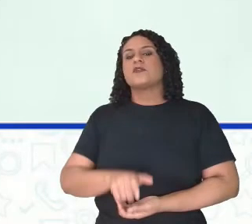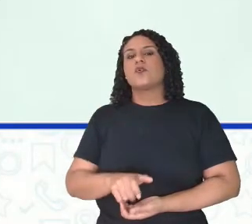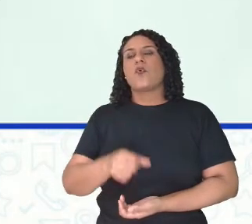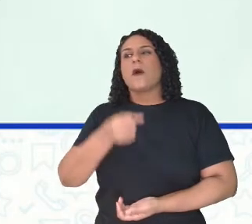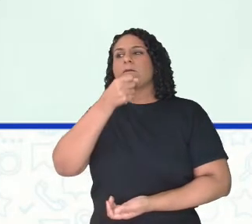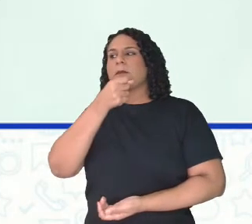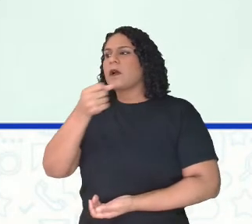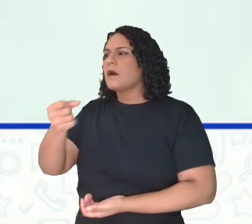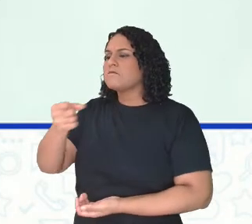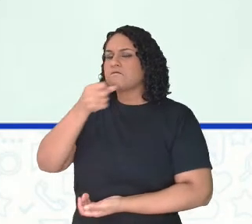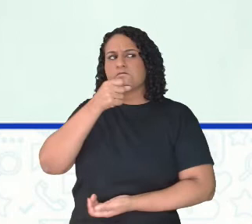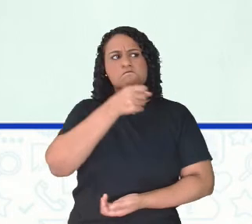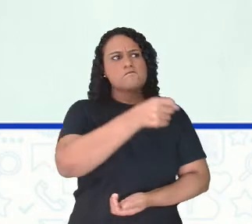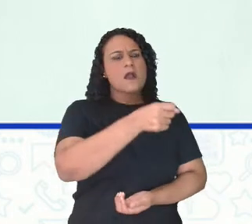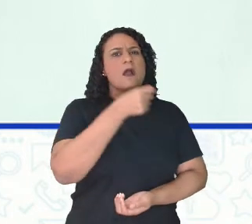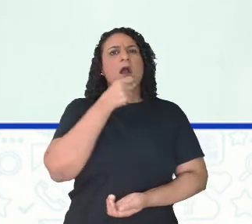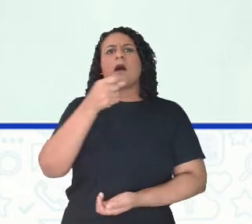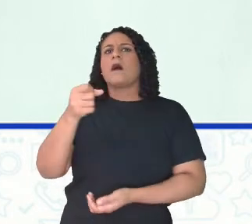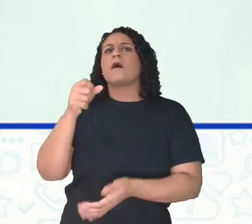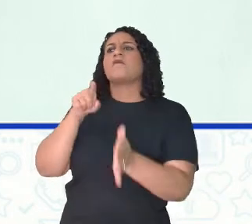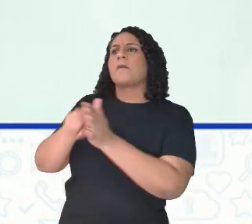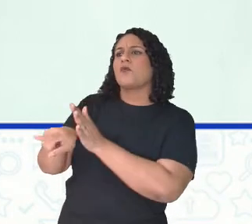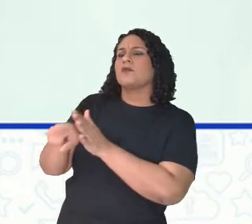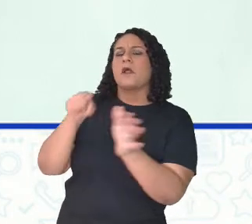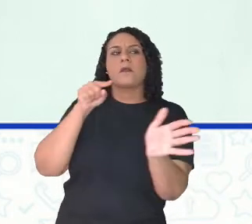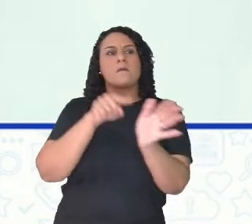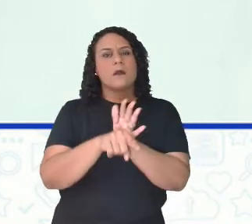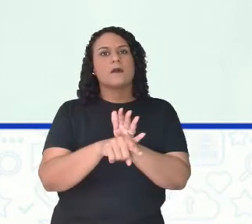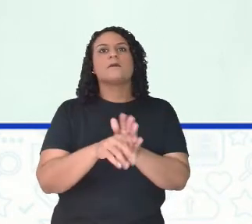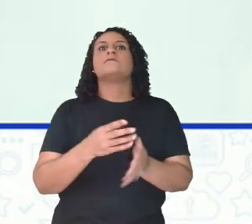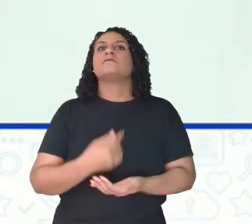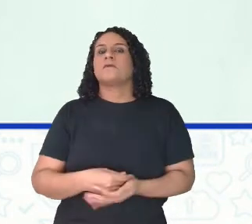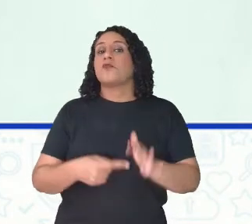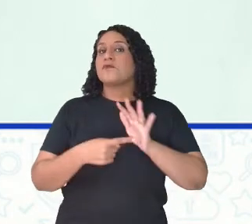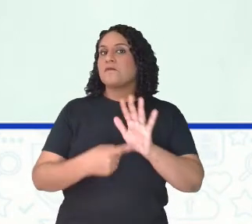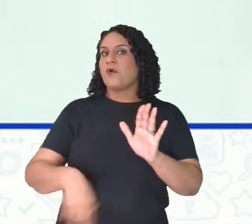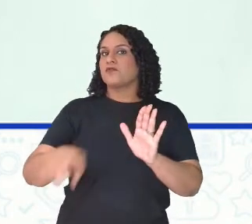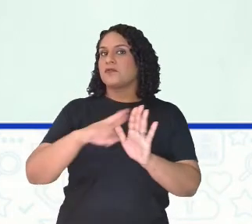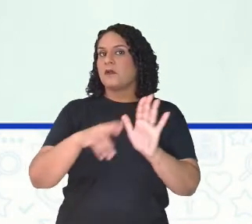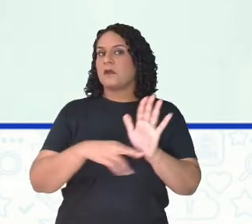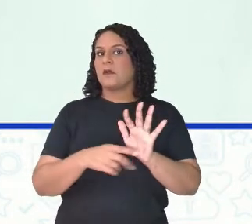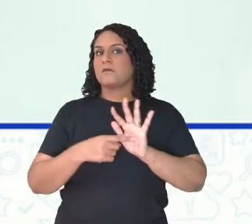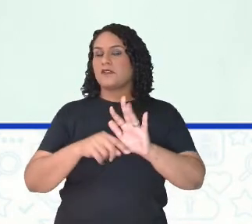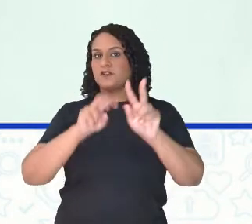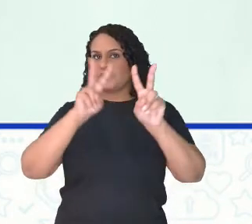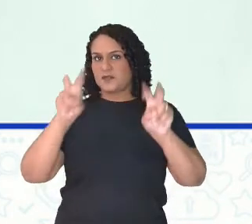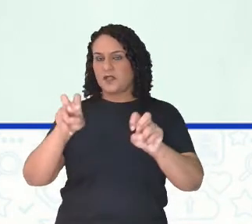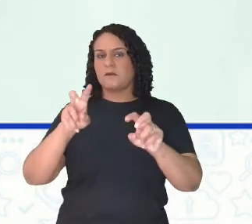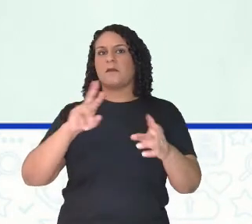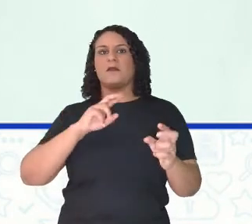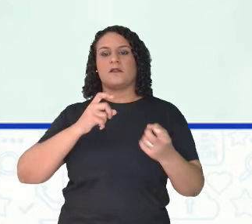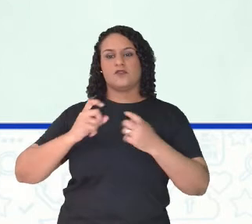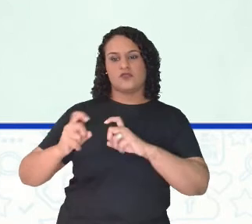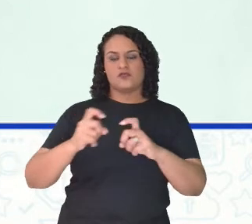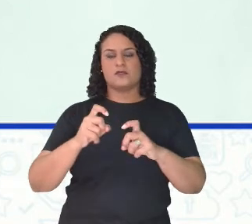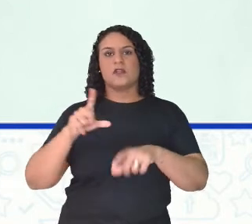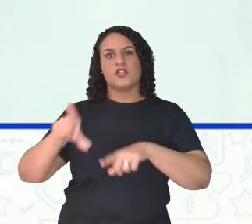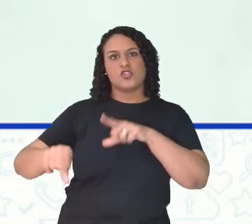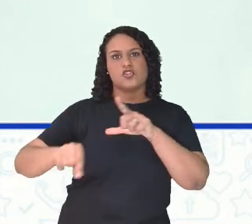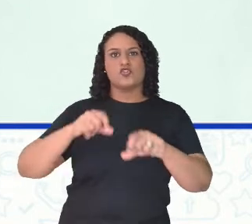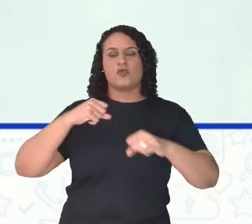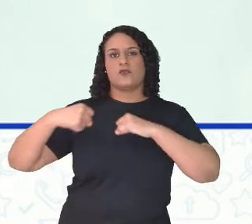Quem é o mediador? O mediador é quem dita as regras, apresenta o tema a ser discutido, escolhe